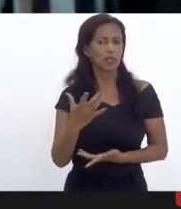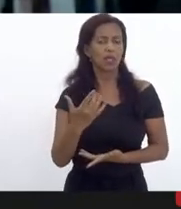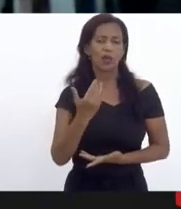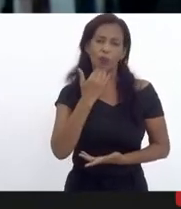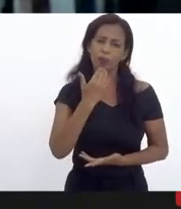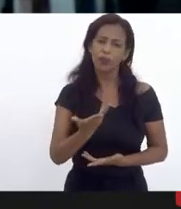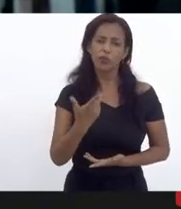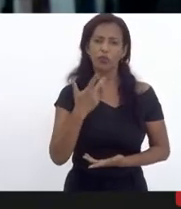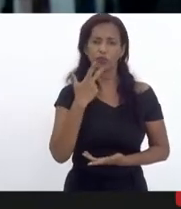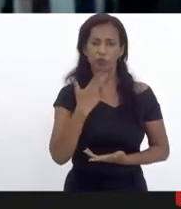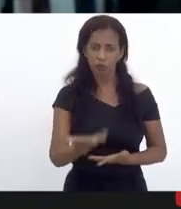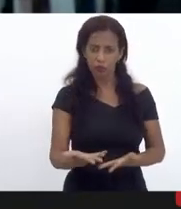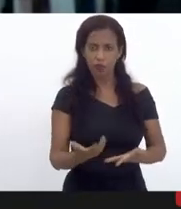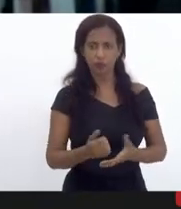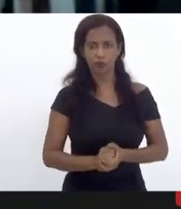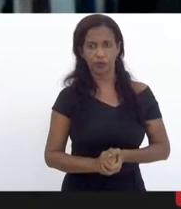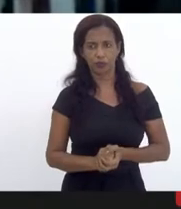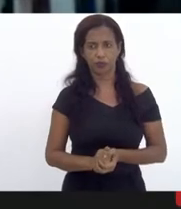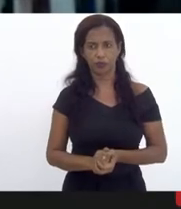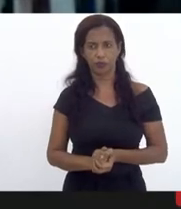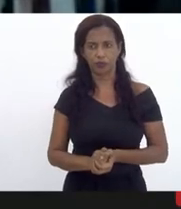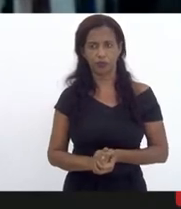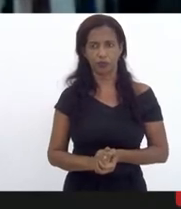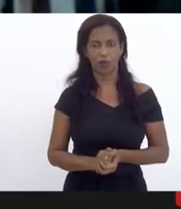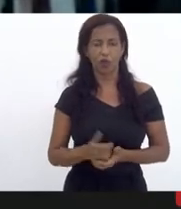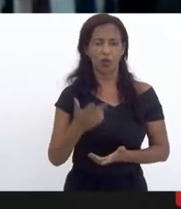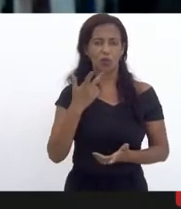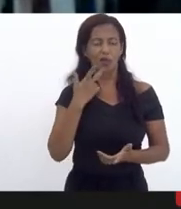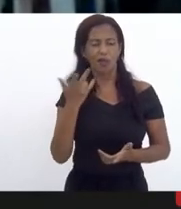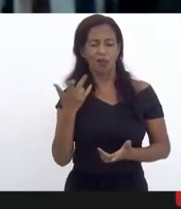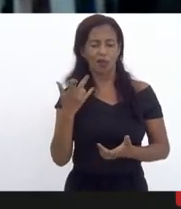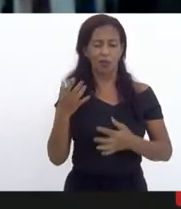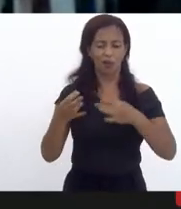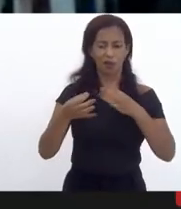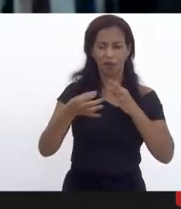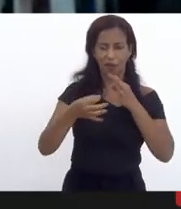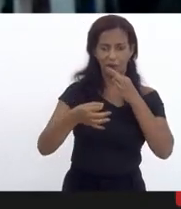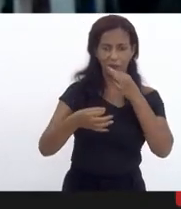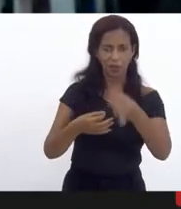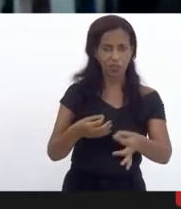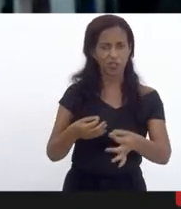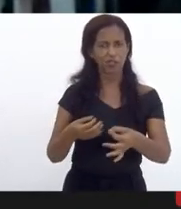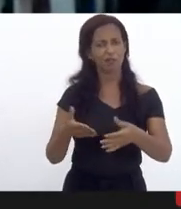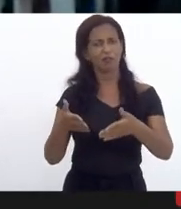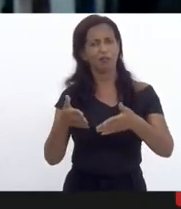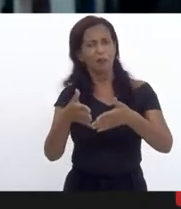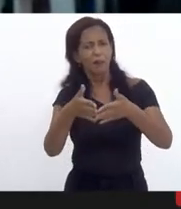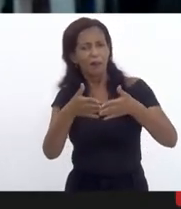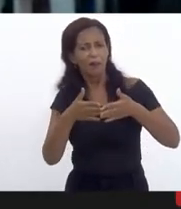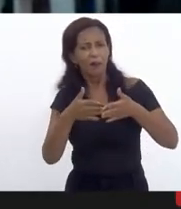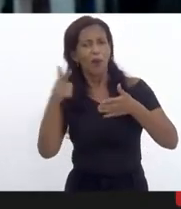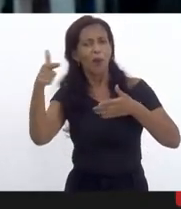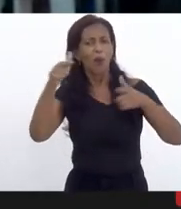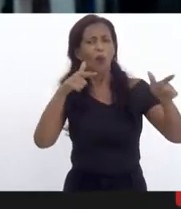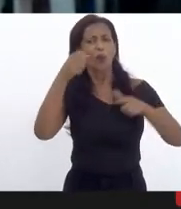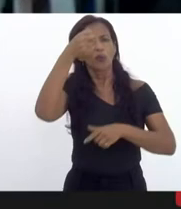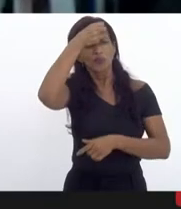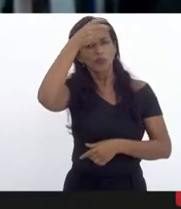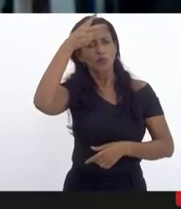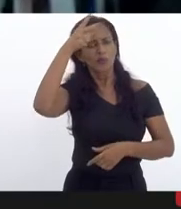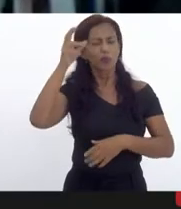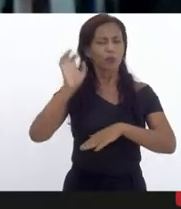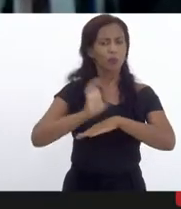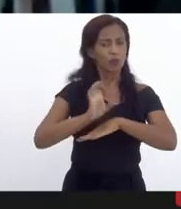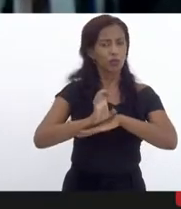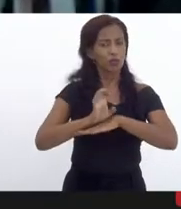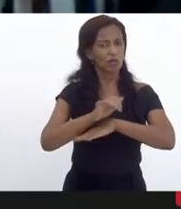né? Não seria uma dica, mas um pedido para que outras prefeituras, pelo estado do